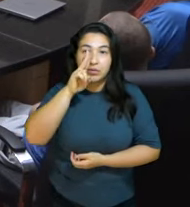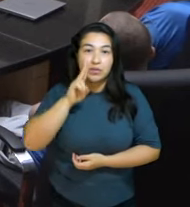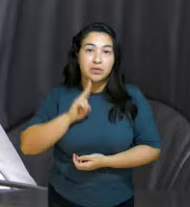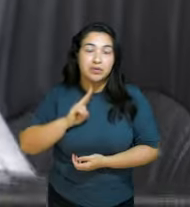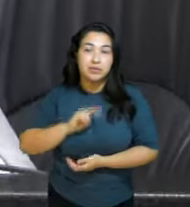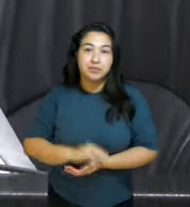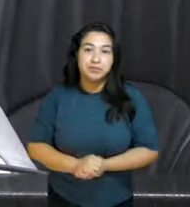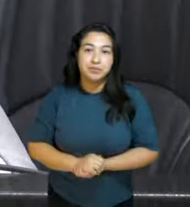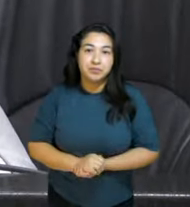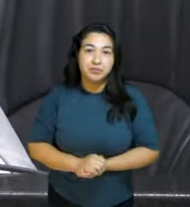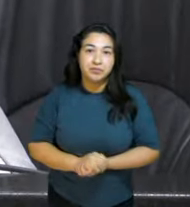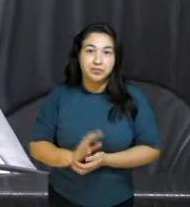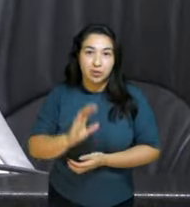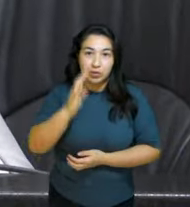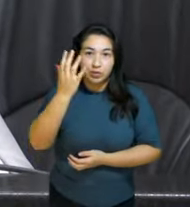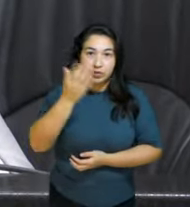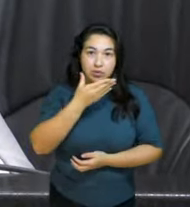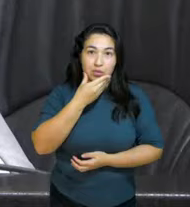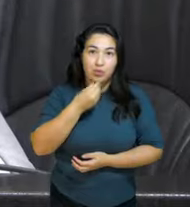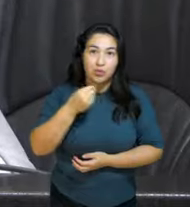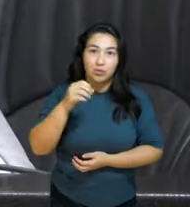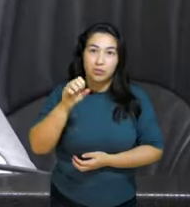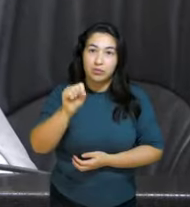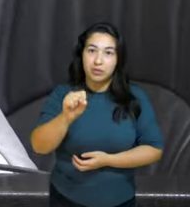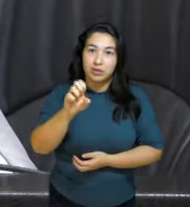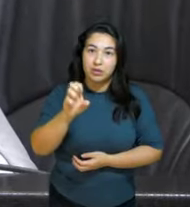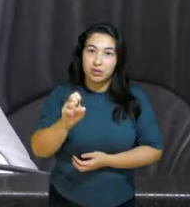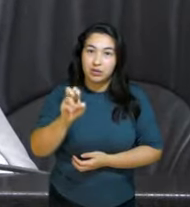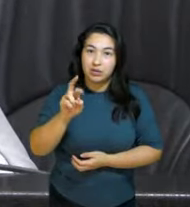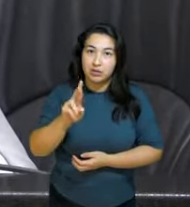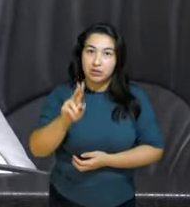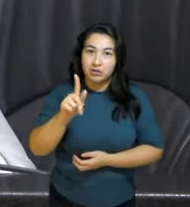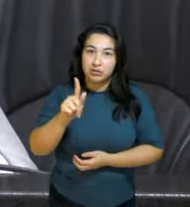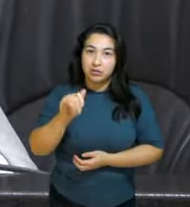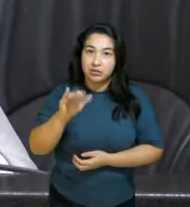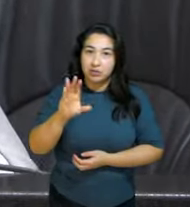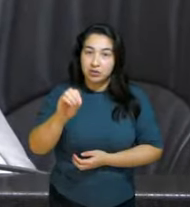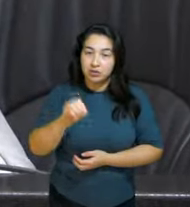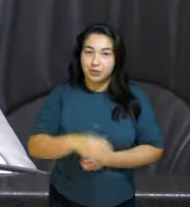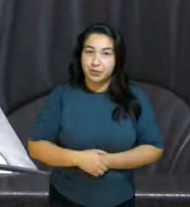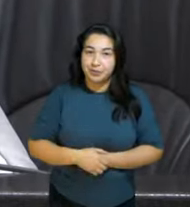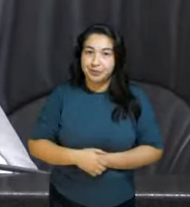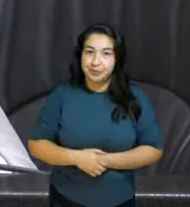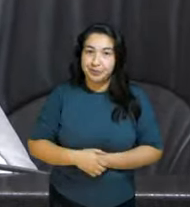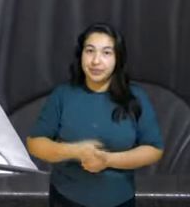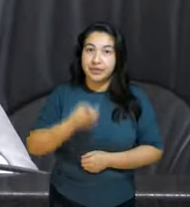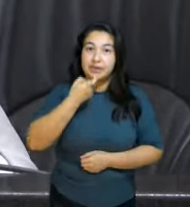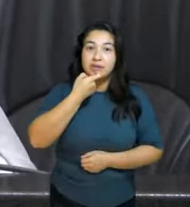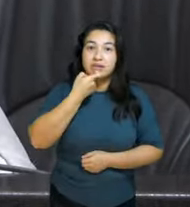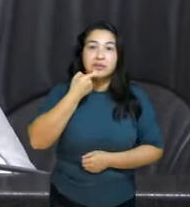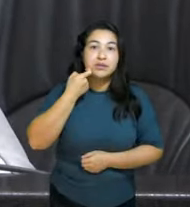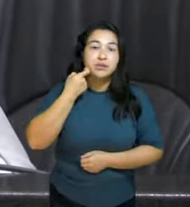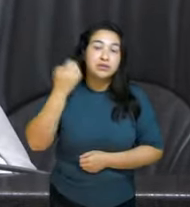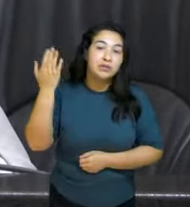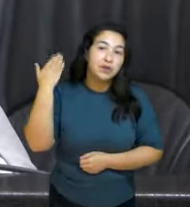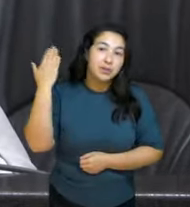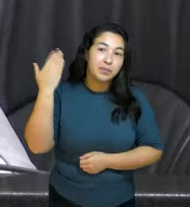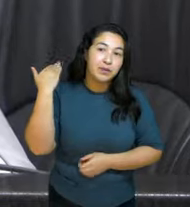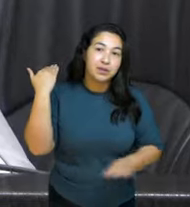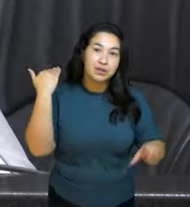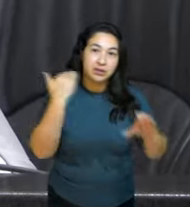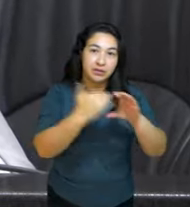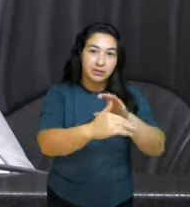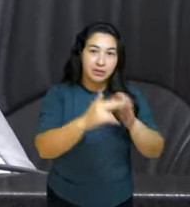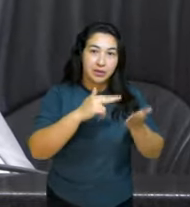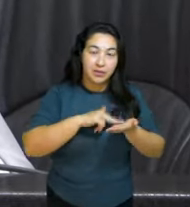ao que aconteceu com o Sérgio Galdino. Na sexta-feira passada, eu enviei uma mensagem